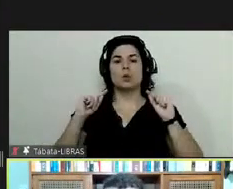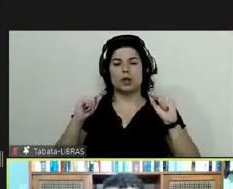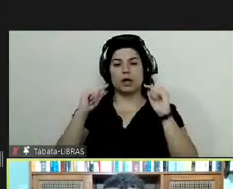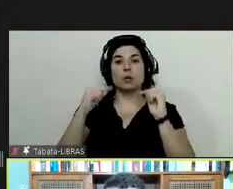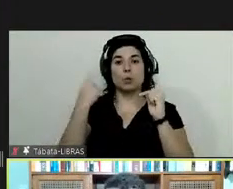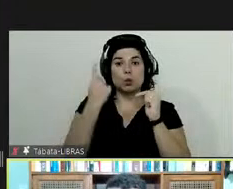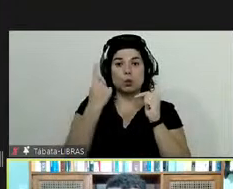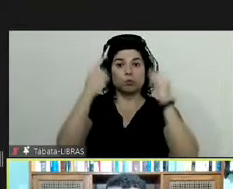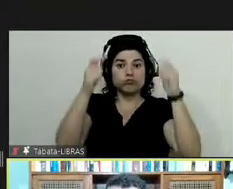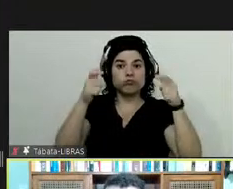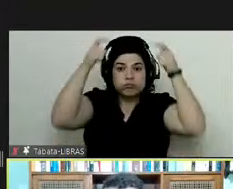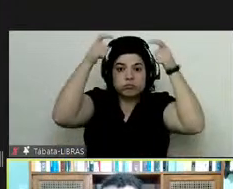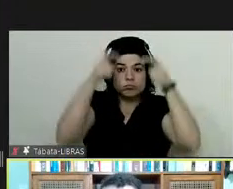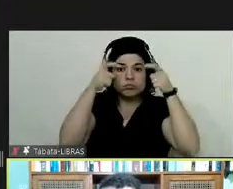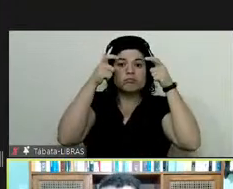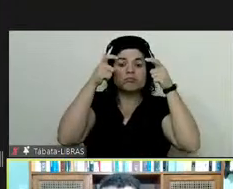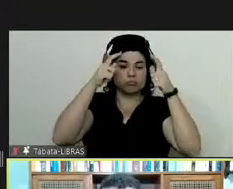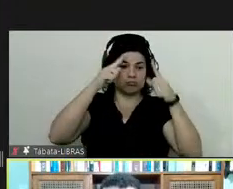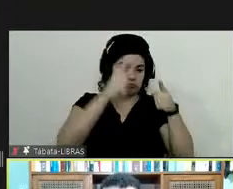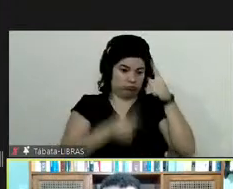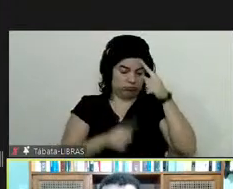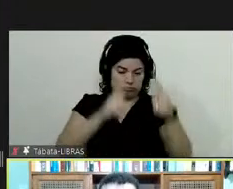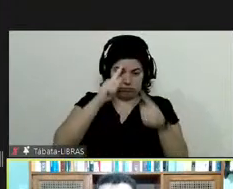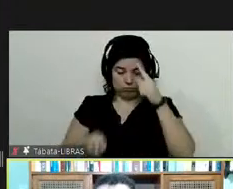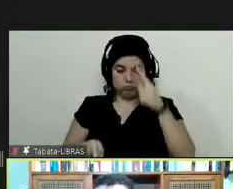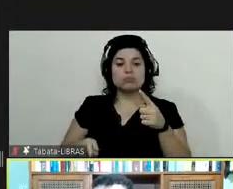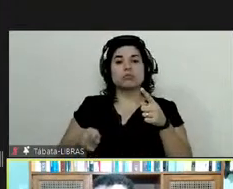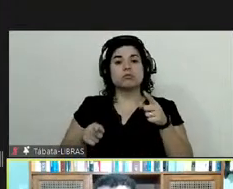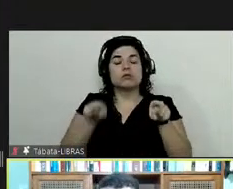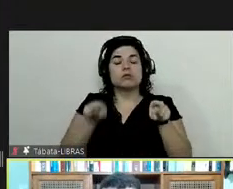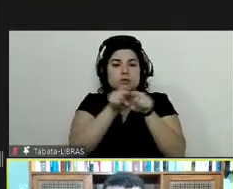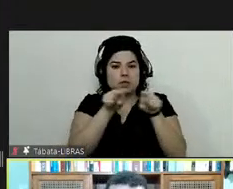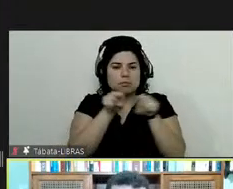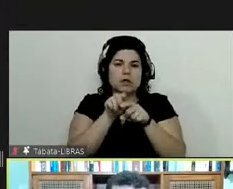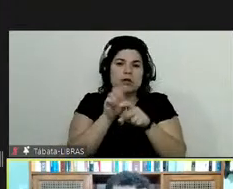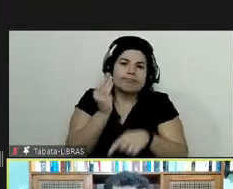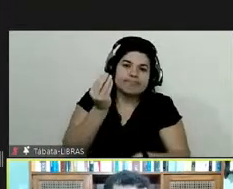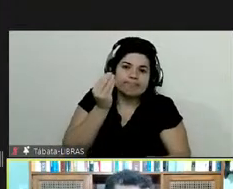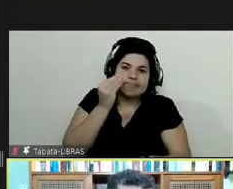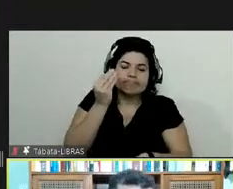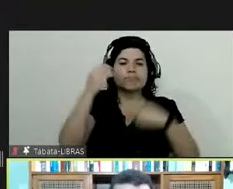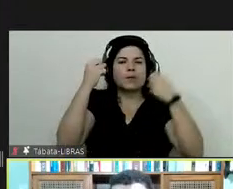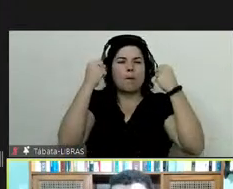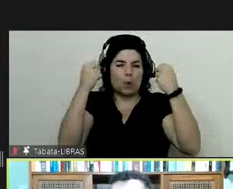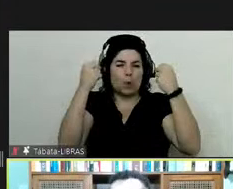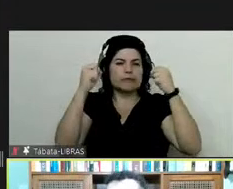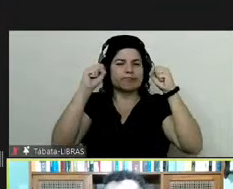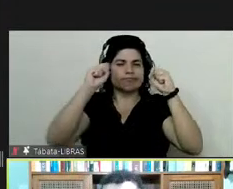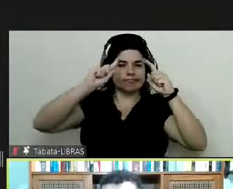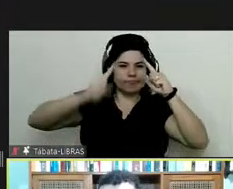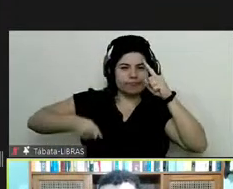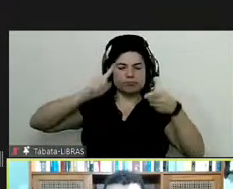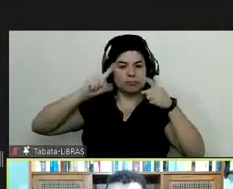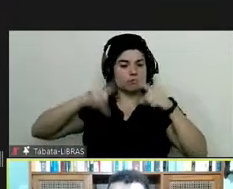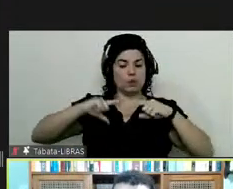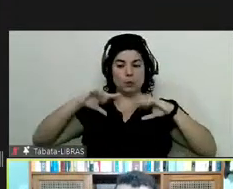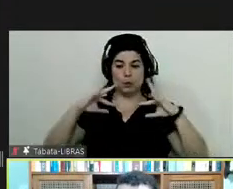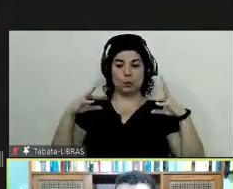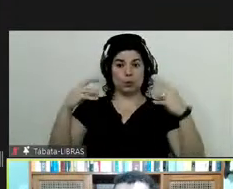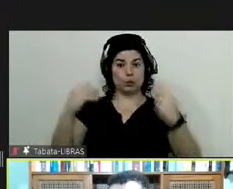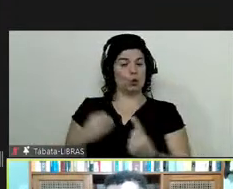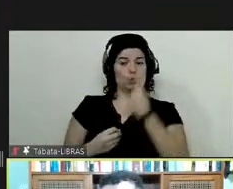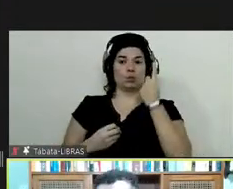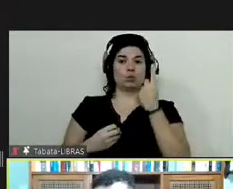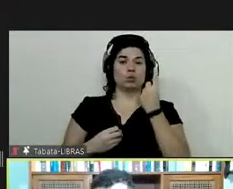hierárquicas Vamos pensar assim de exercício do poder e formas de experimentação do poder que eram formas totais ou seja